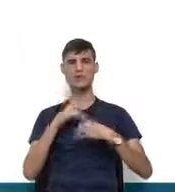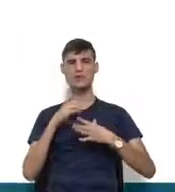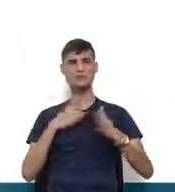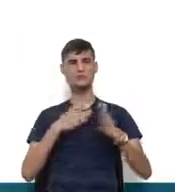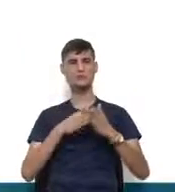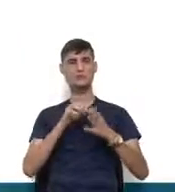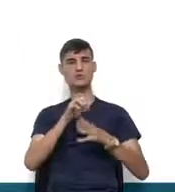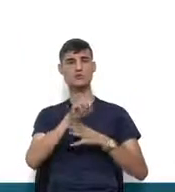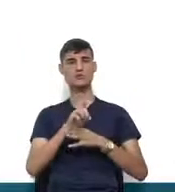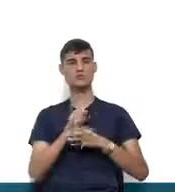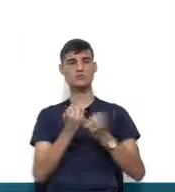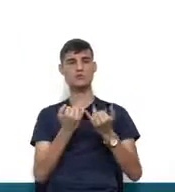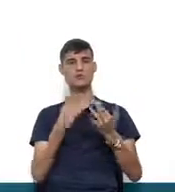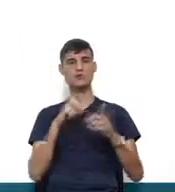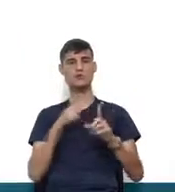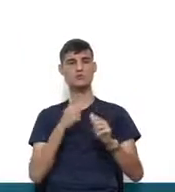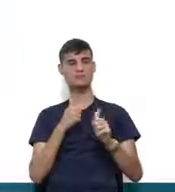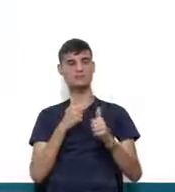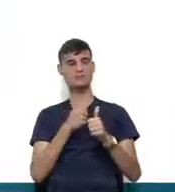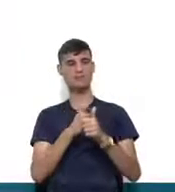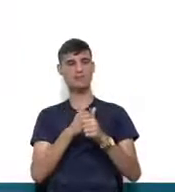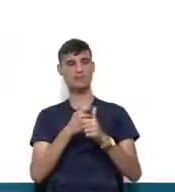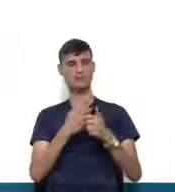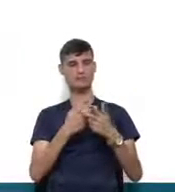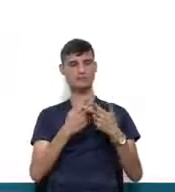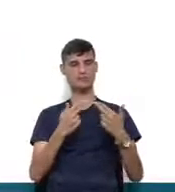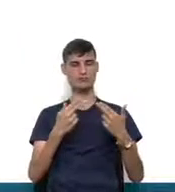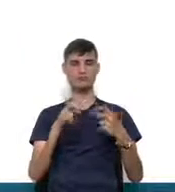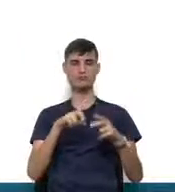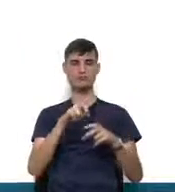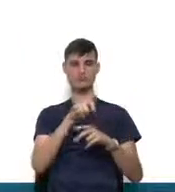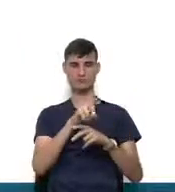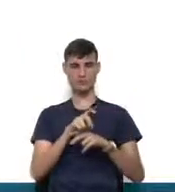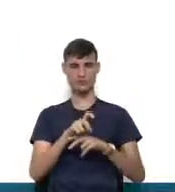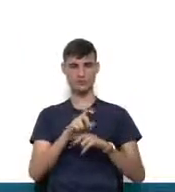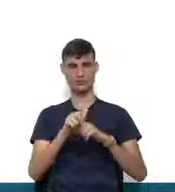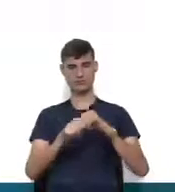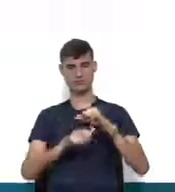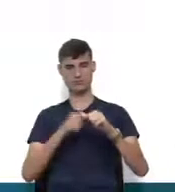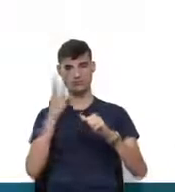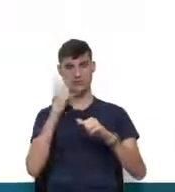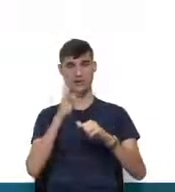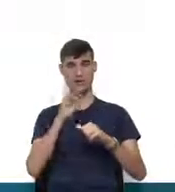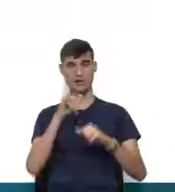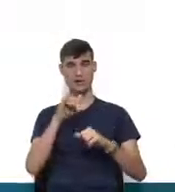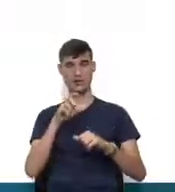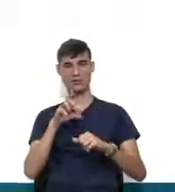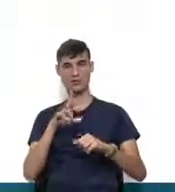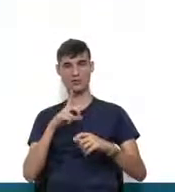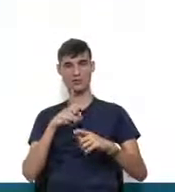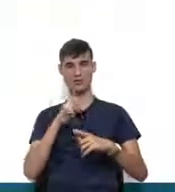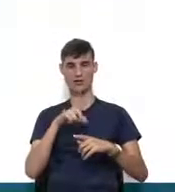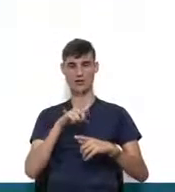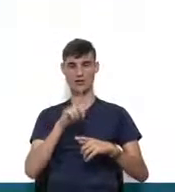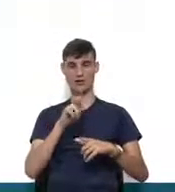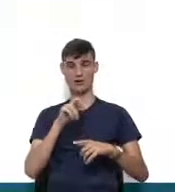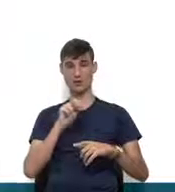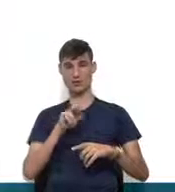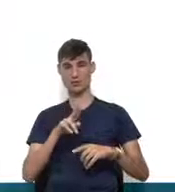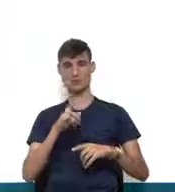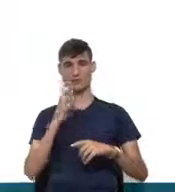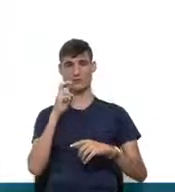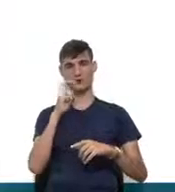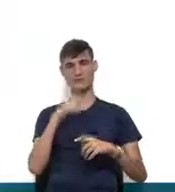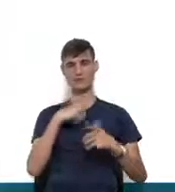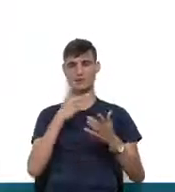x podemos aproximar essa função seno de x por um polinômio de Taylor de grau 5 com um erro